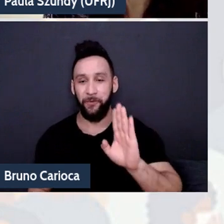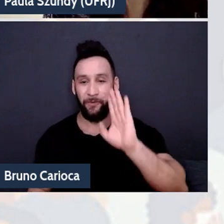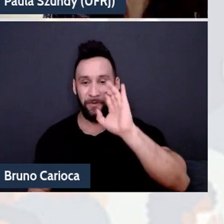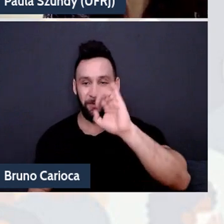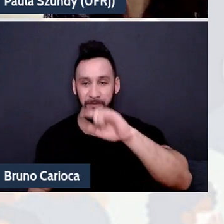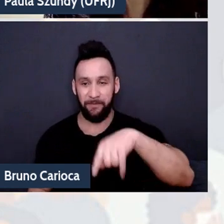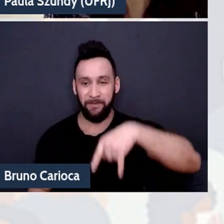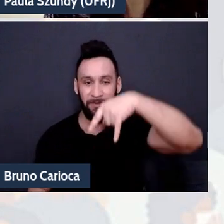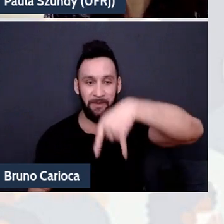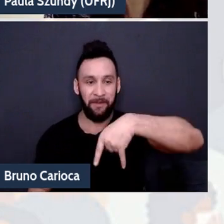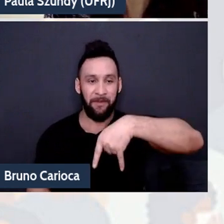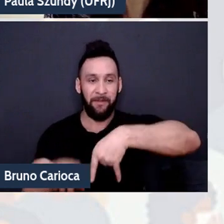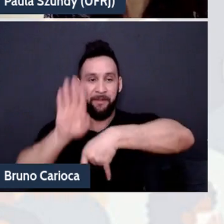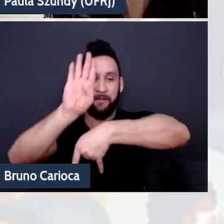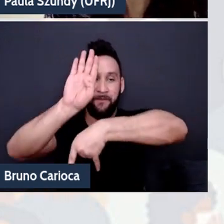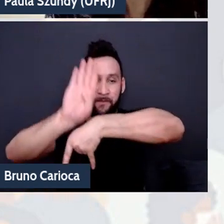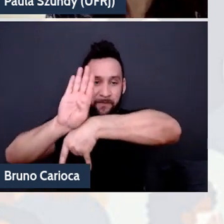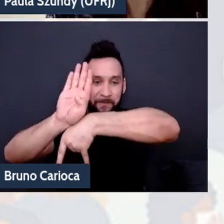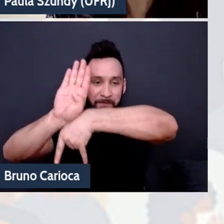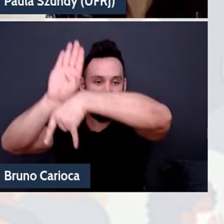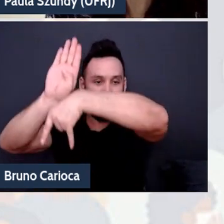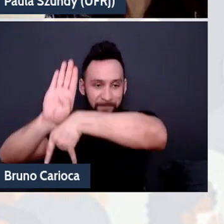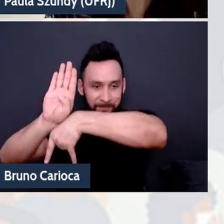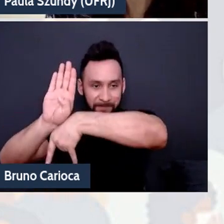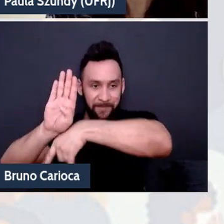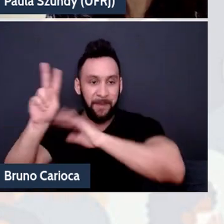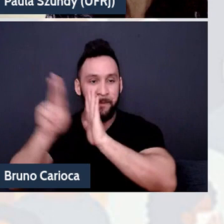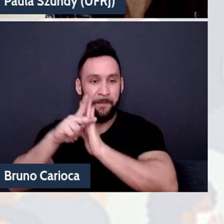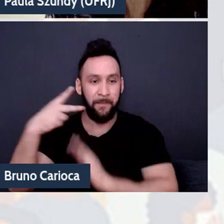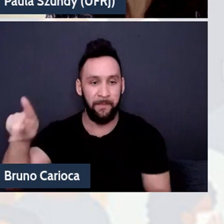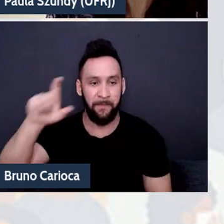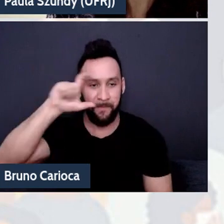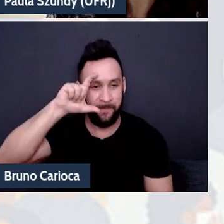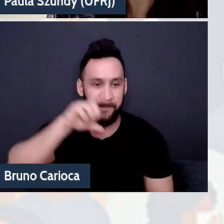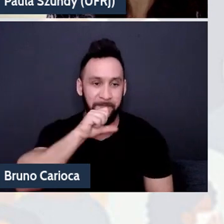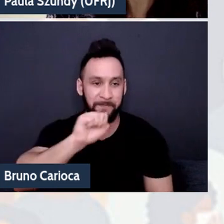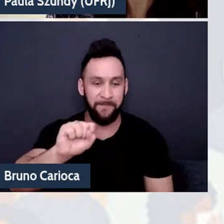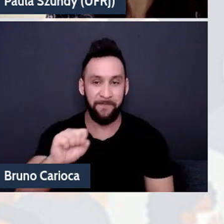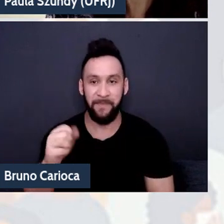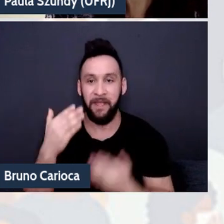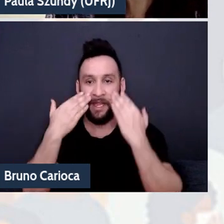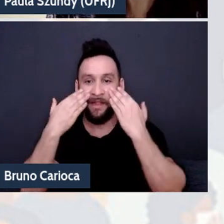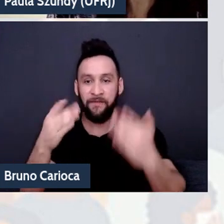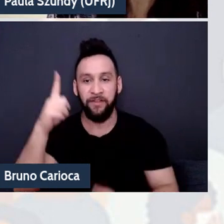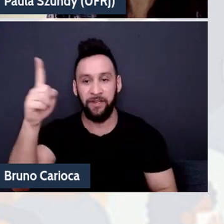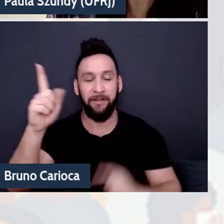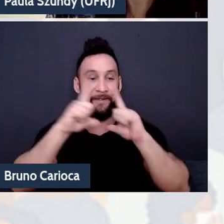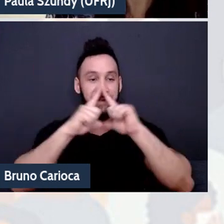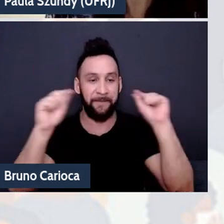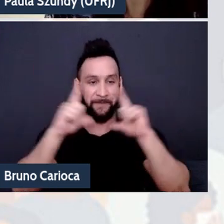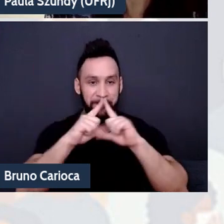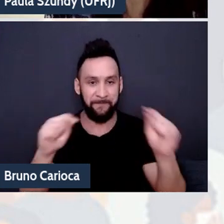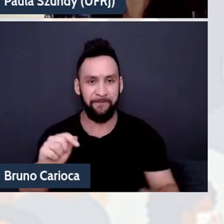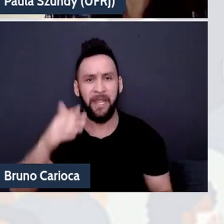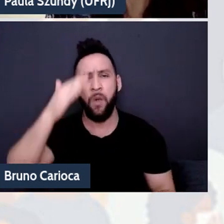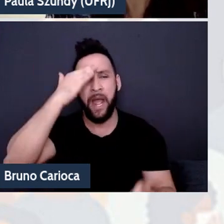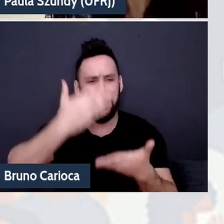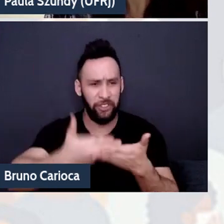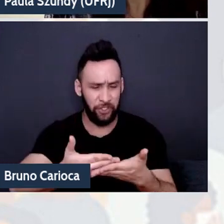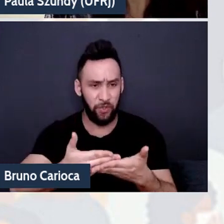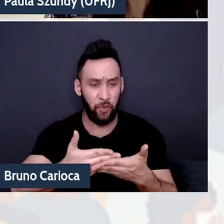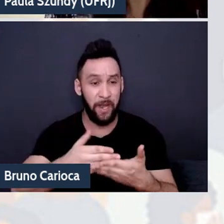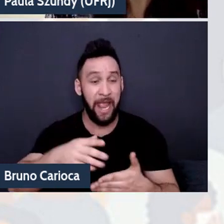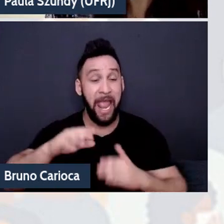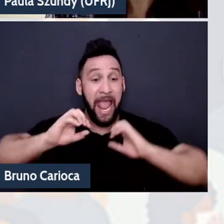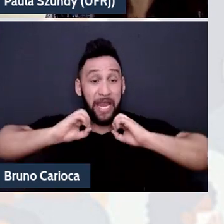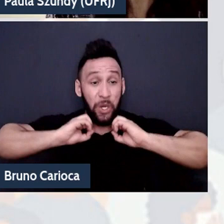MEC, né, em Brasília, na esperança de que tenhamos novos tempos, né, e melhores tempos para a educação